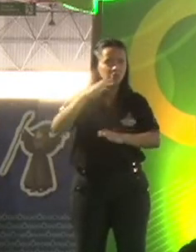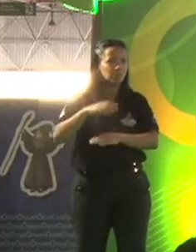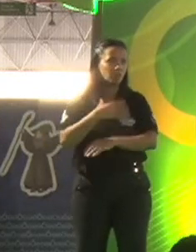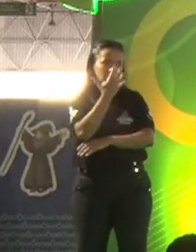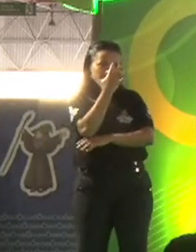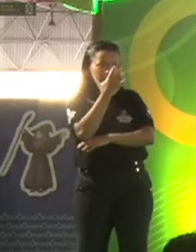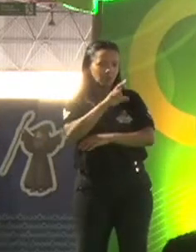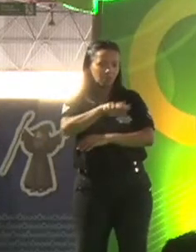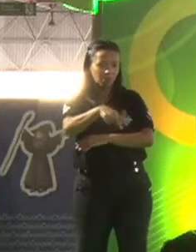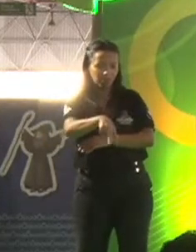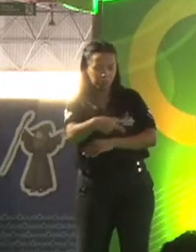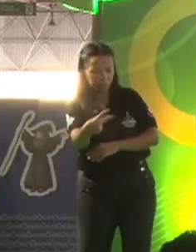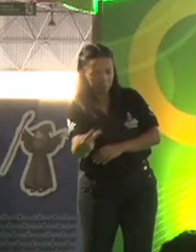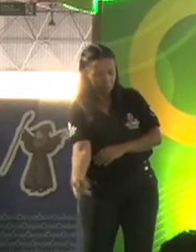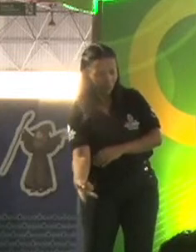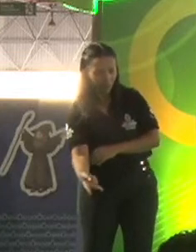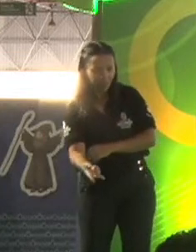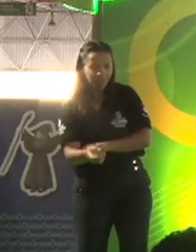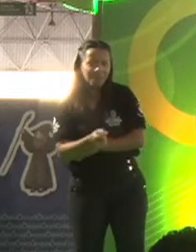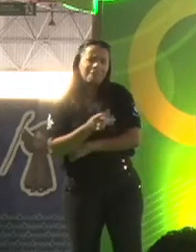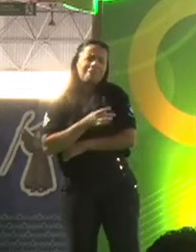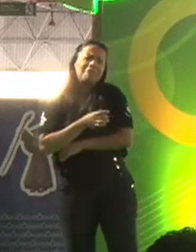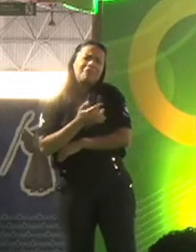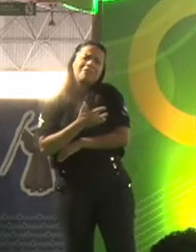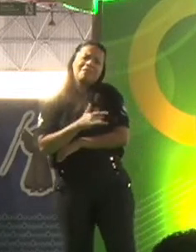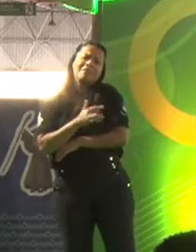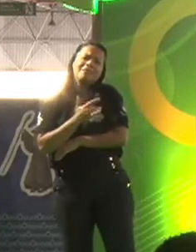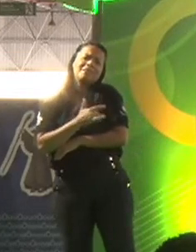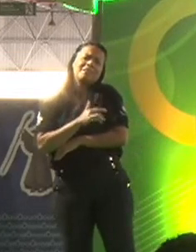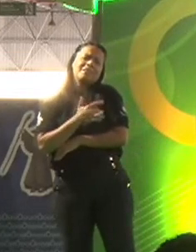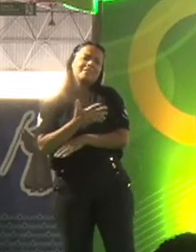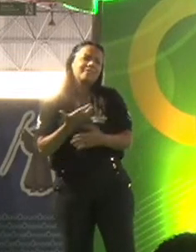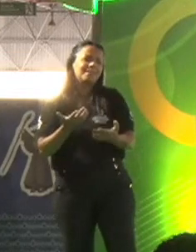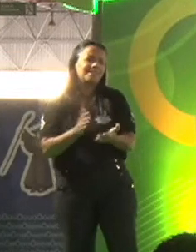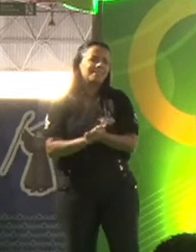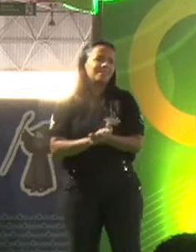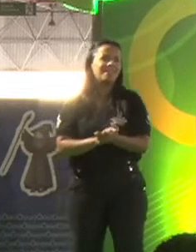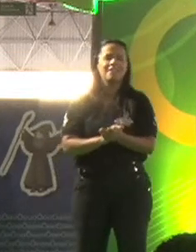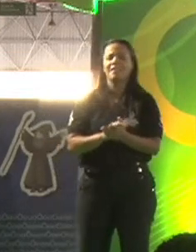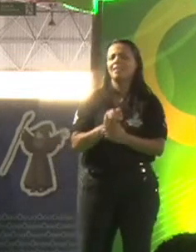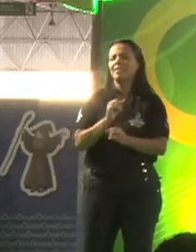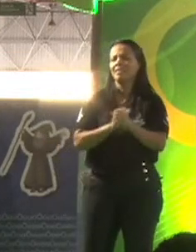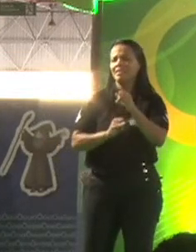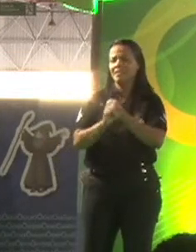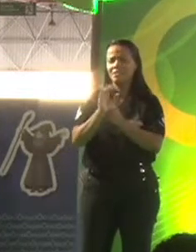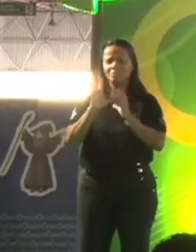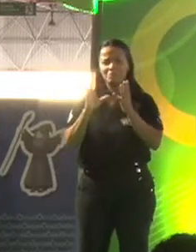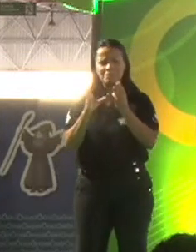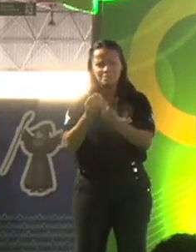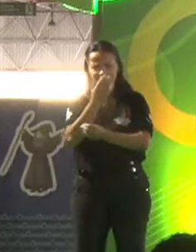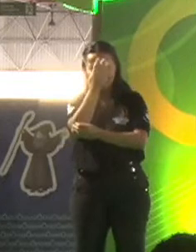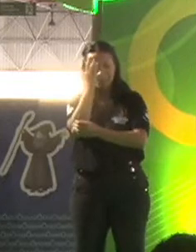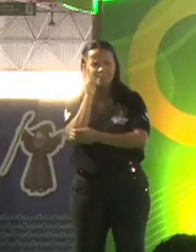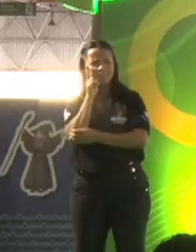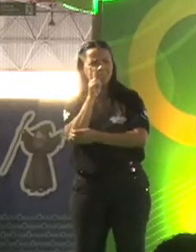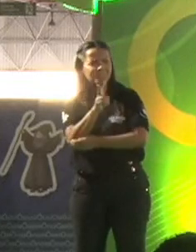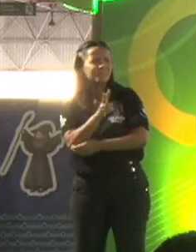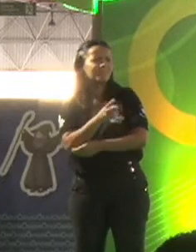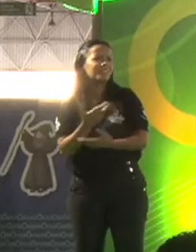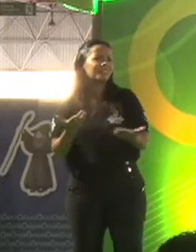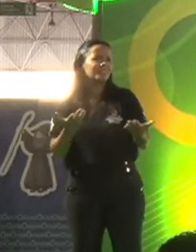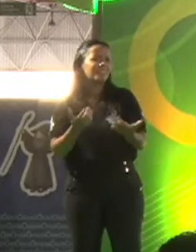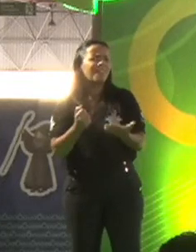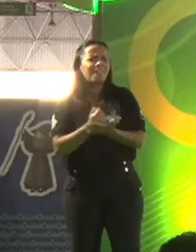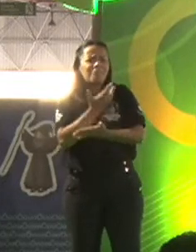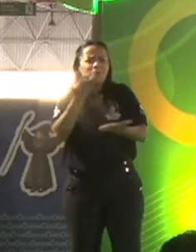ele quer uma baleia assim quase cai e você fica morrendo de dó dele isso Bombom na internet a galera ficou muito indignada e Justamente eu acho que sobre